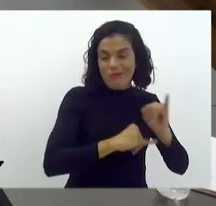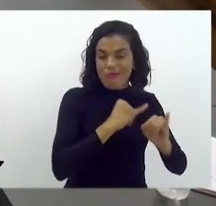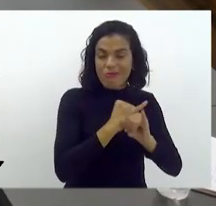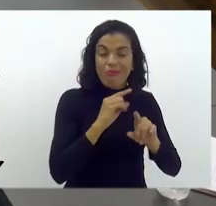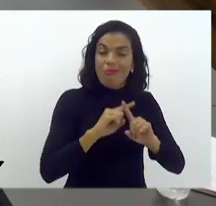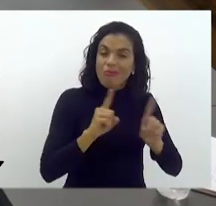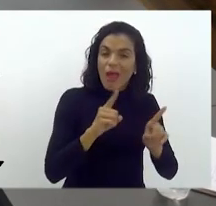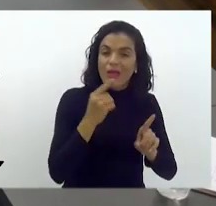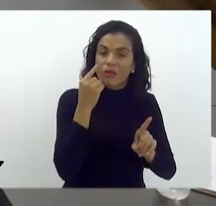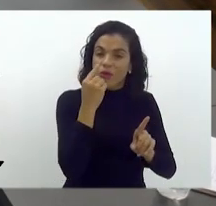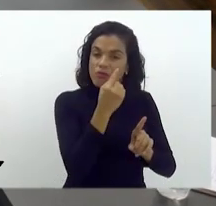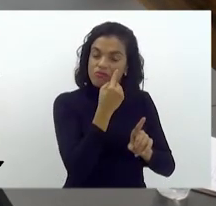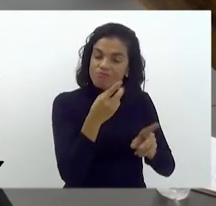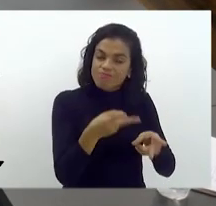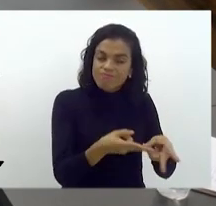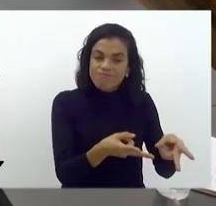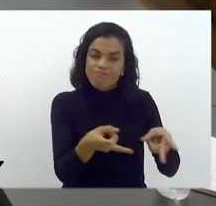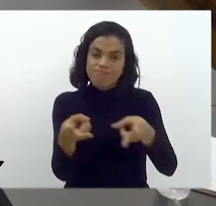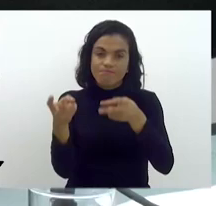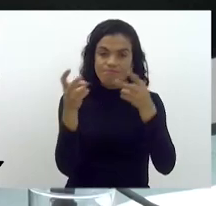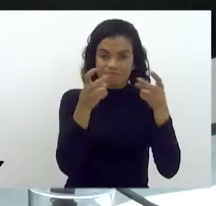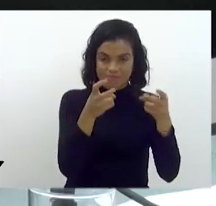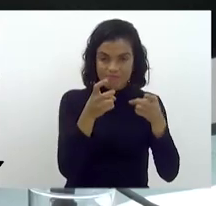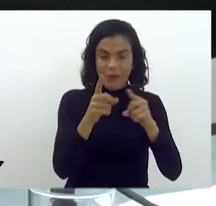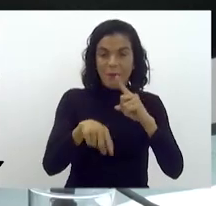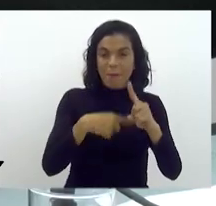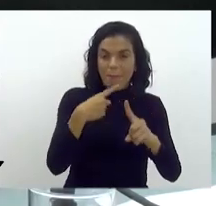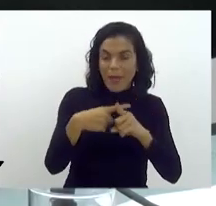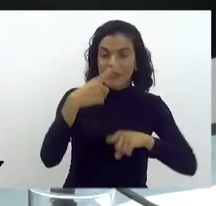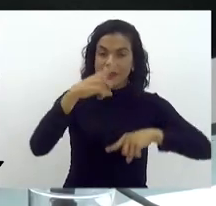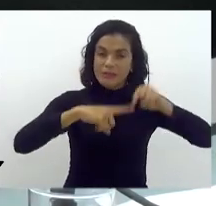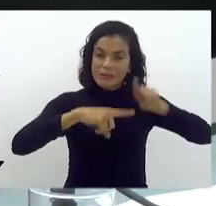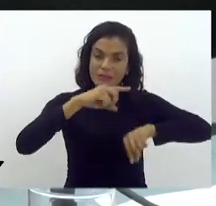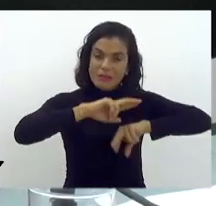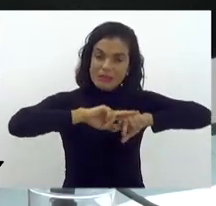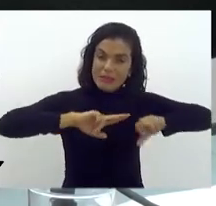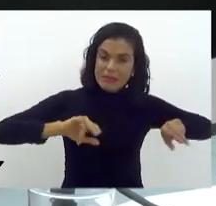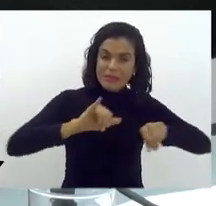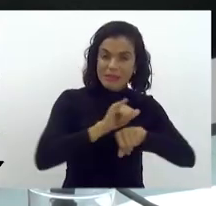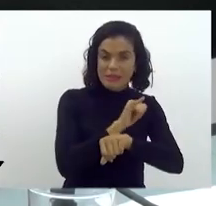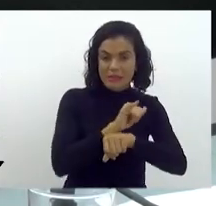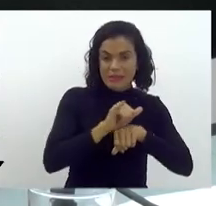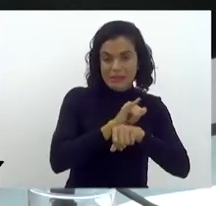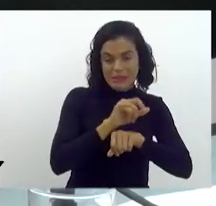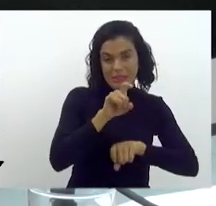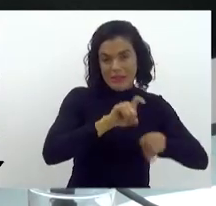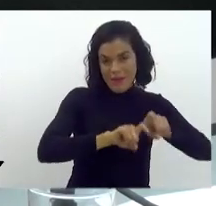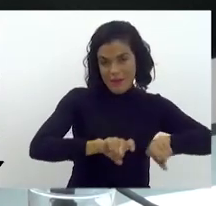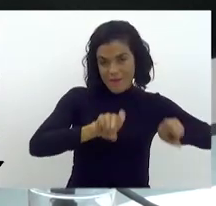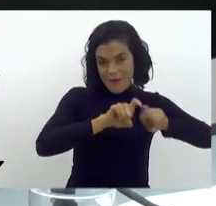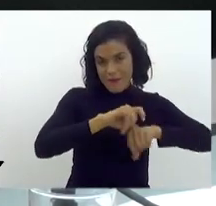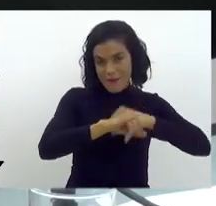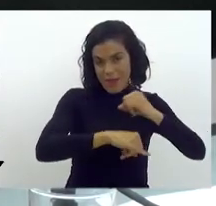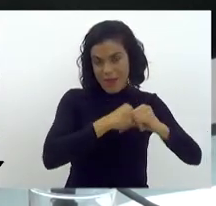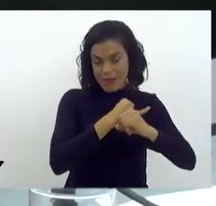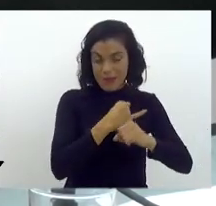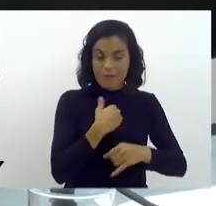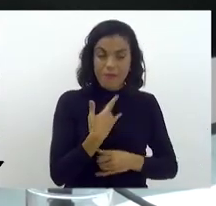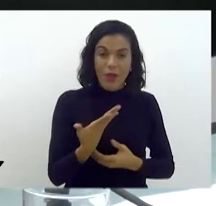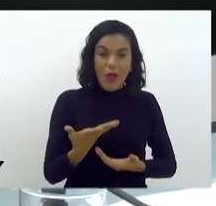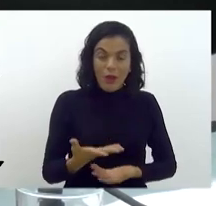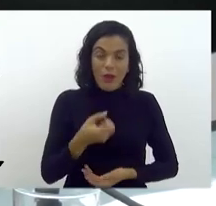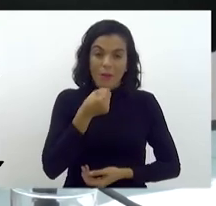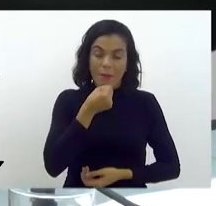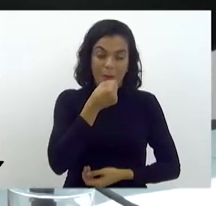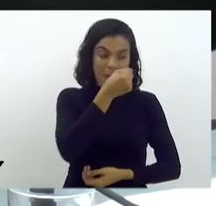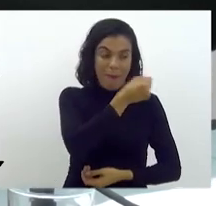Olhar da investigação com as ferramentas da informática né então já me dirigindo aqui para nossa